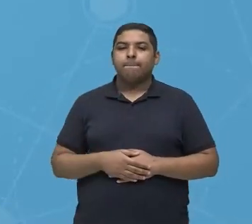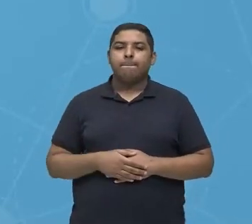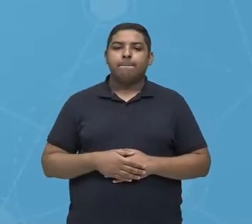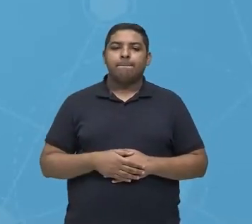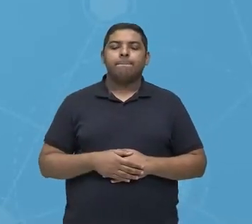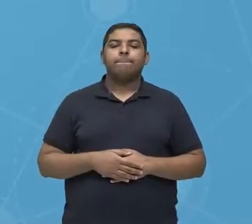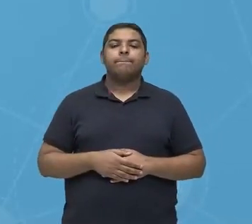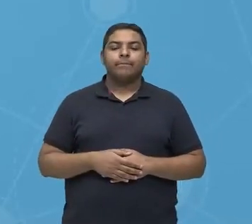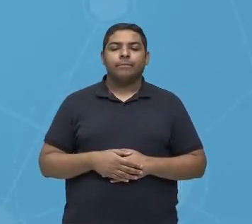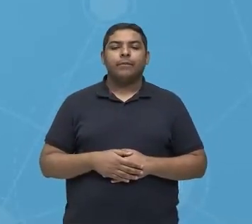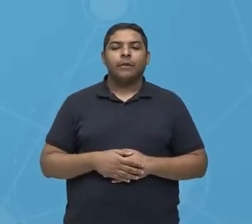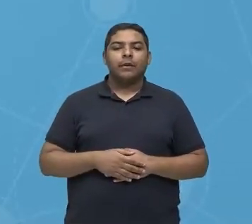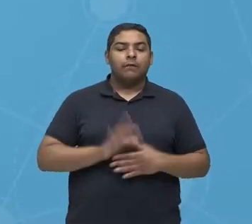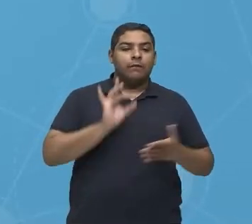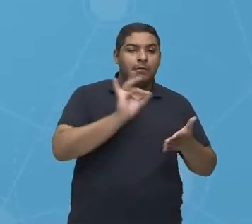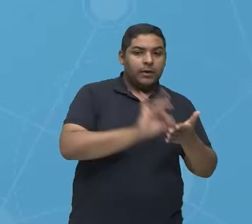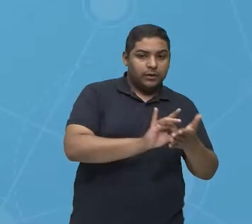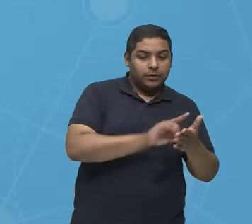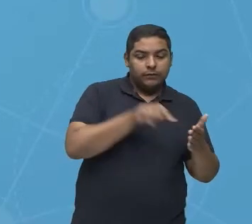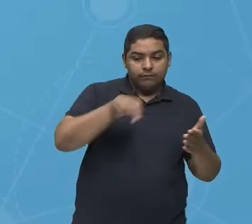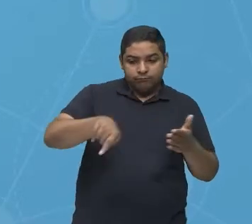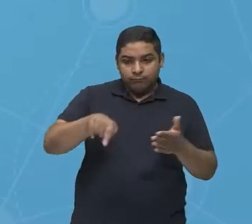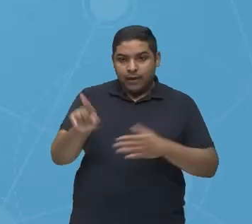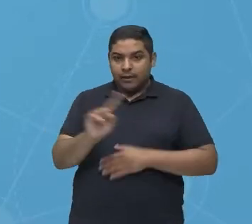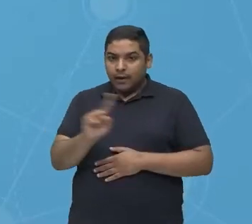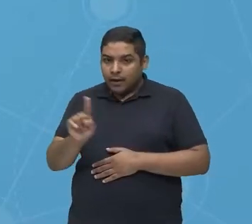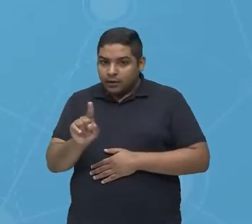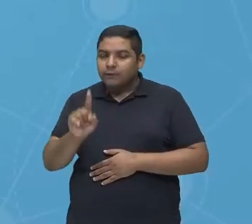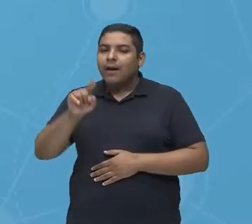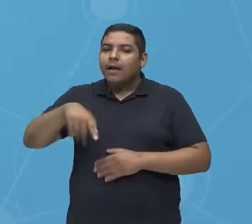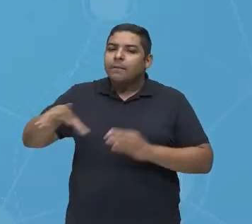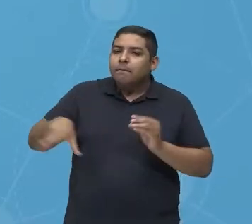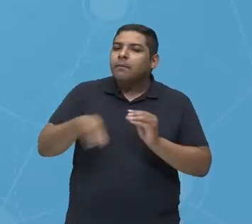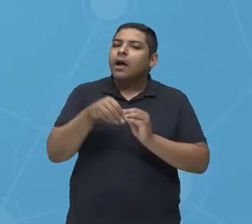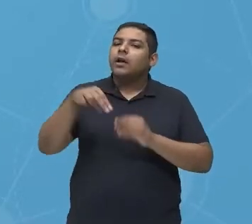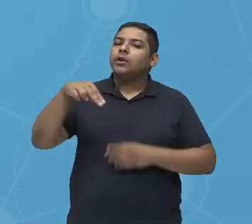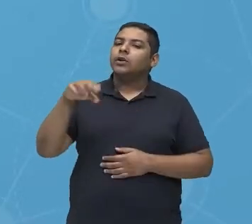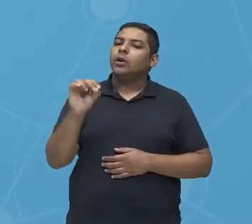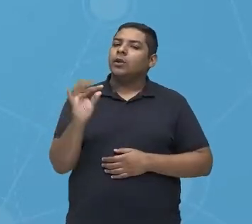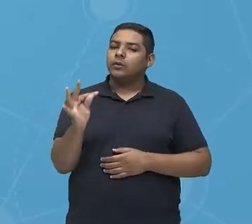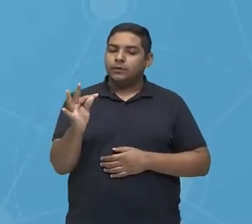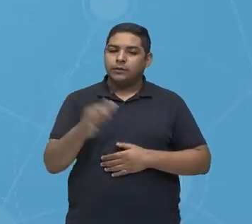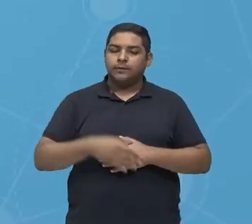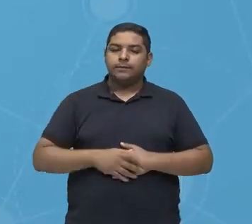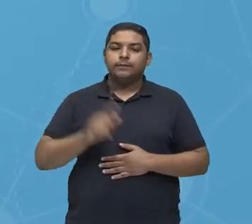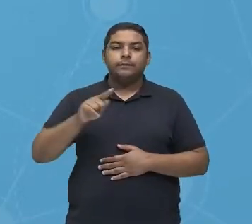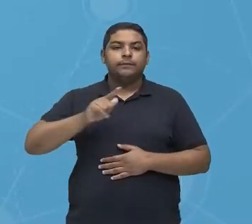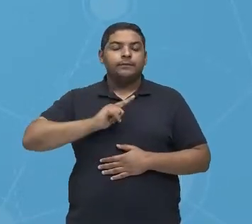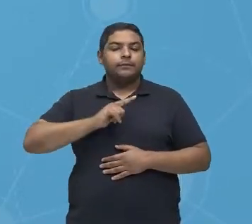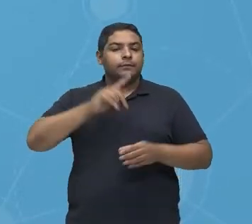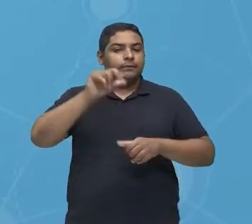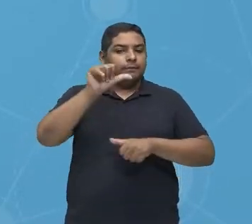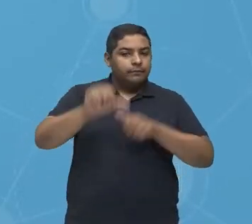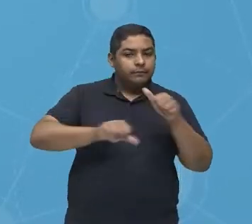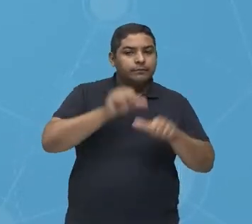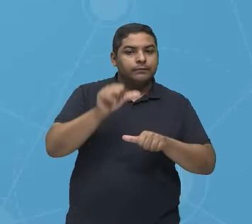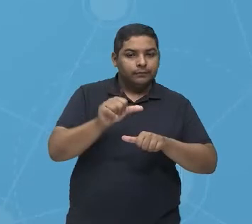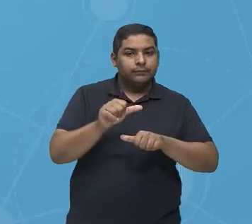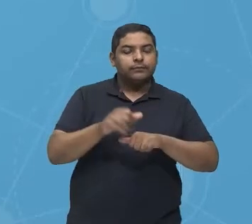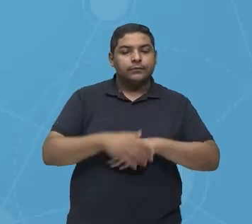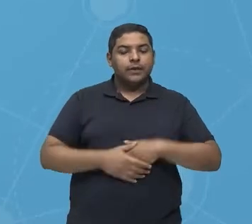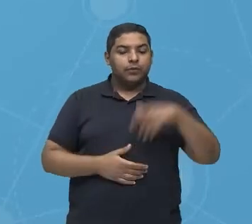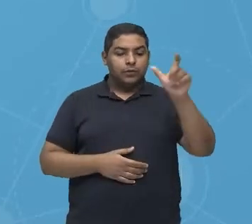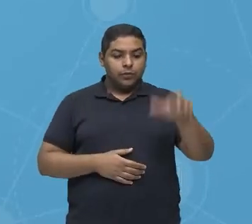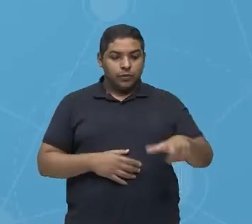acréscimo do not, como eu já falei. Para as frases interrogativas, então, há uma alteração entre sujeito e verbo. Então, eu vou sempre iniciar